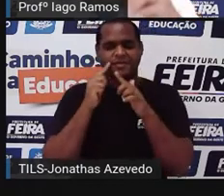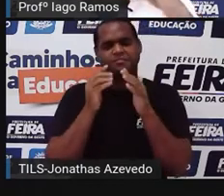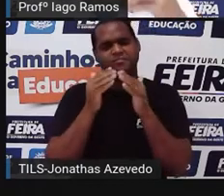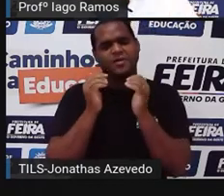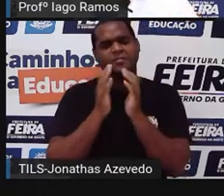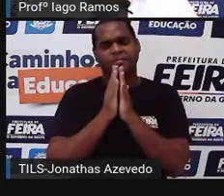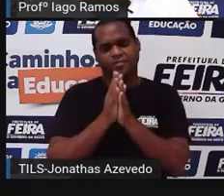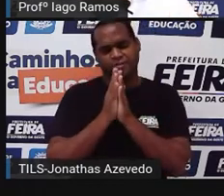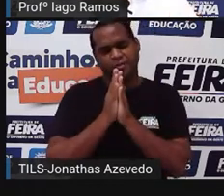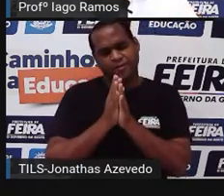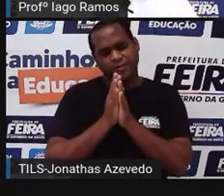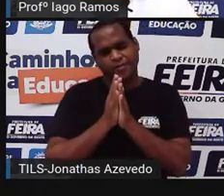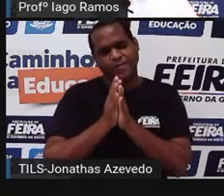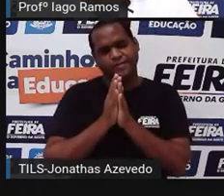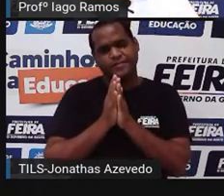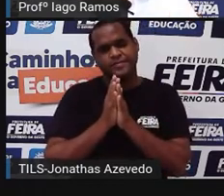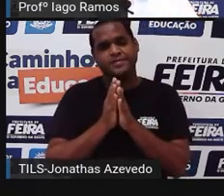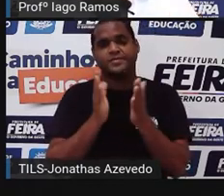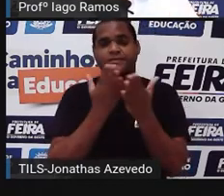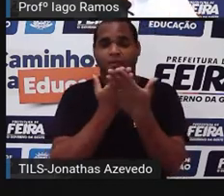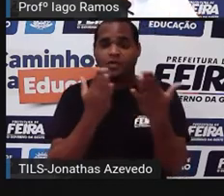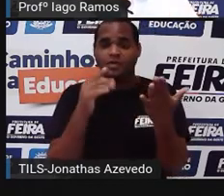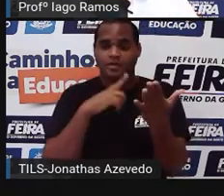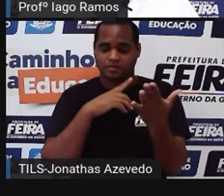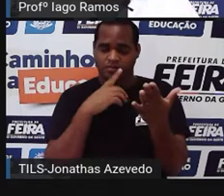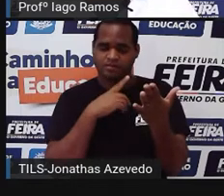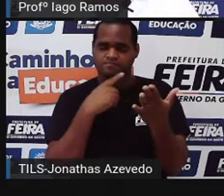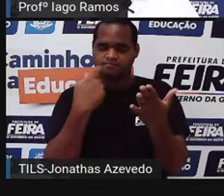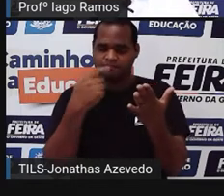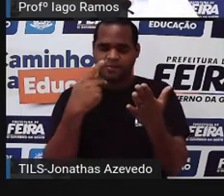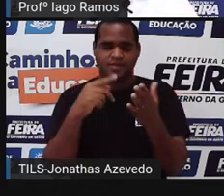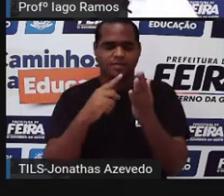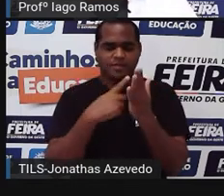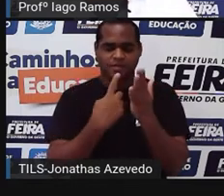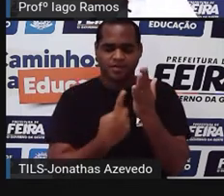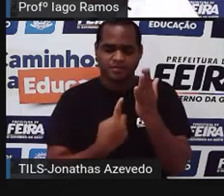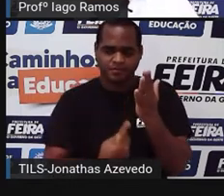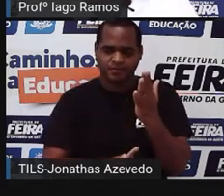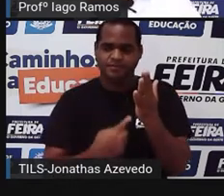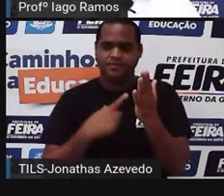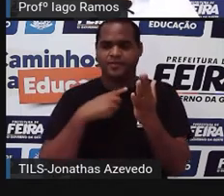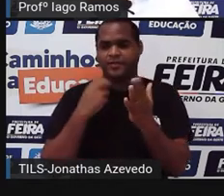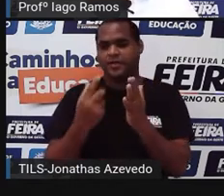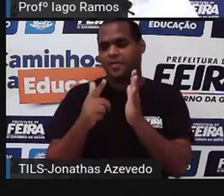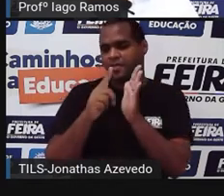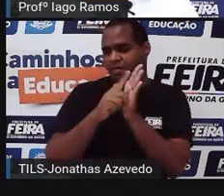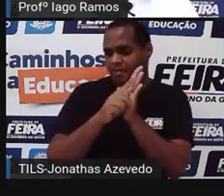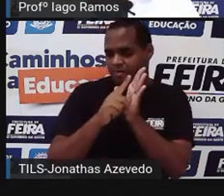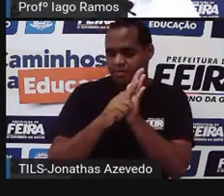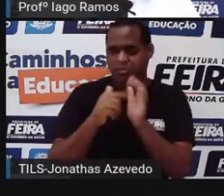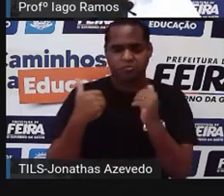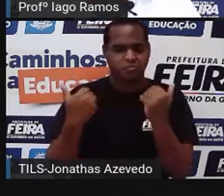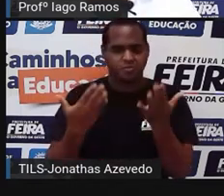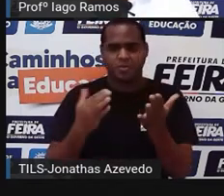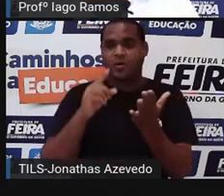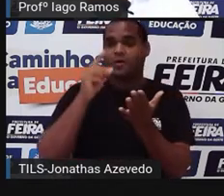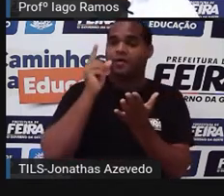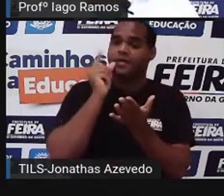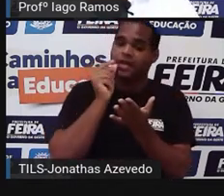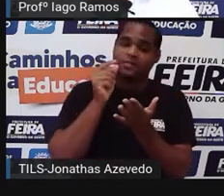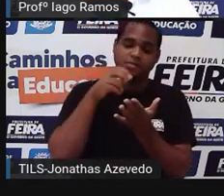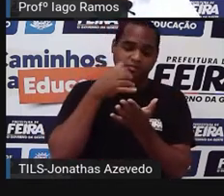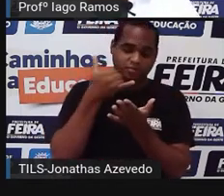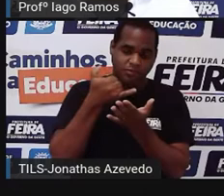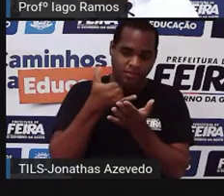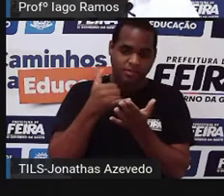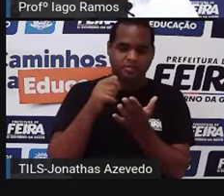te peço por favorzinho que você tenha em mãos o caderno ou um papel apenas o lápis a borracha